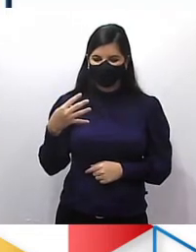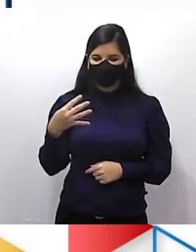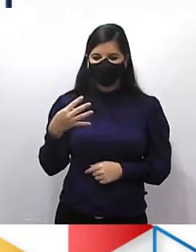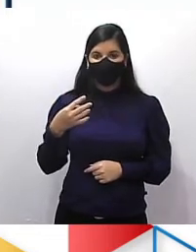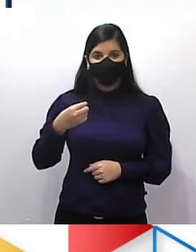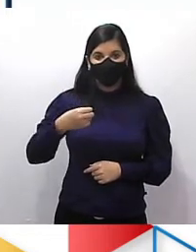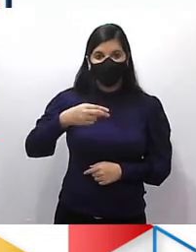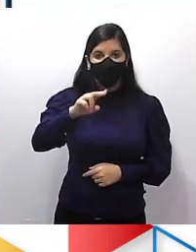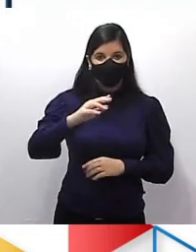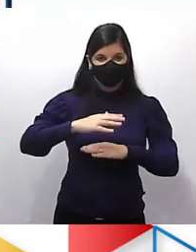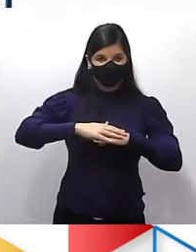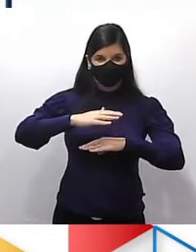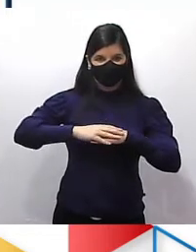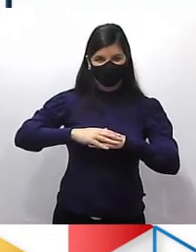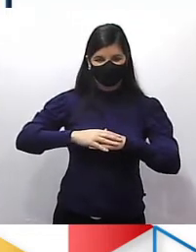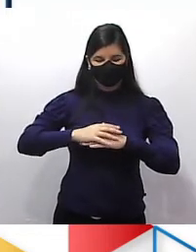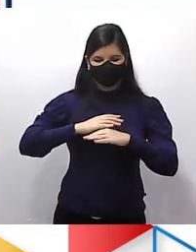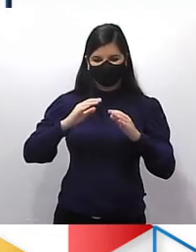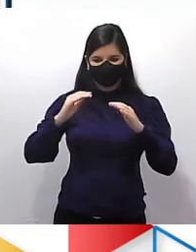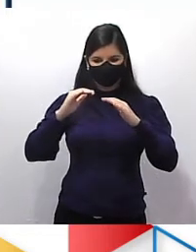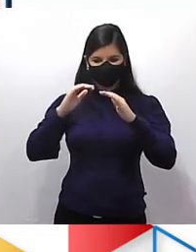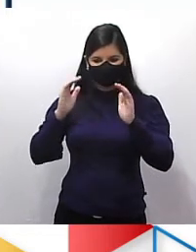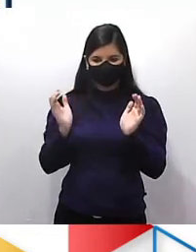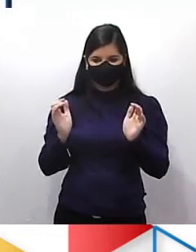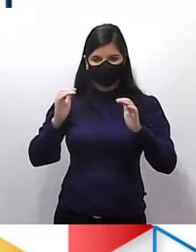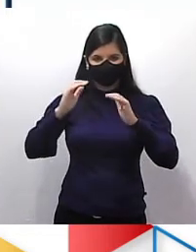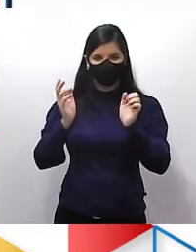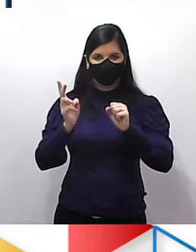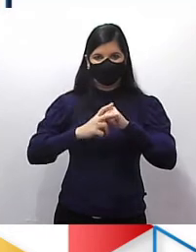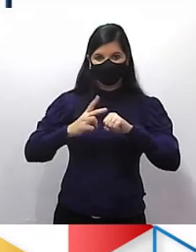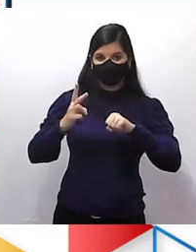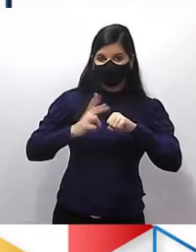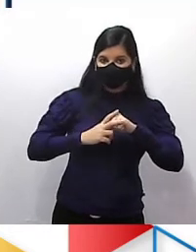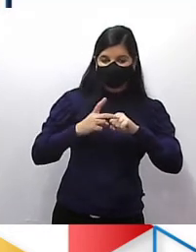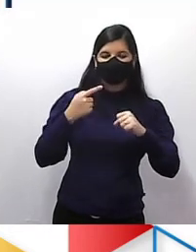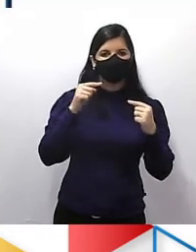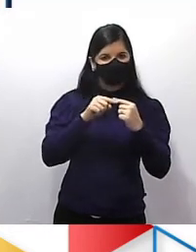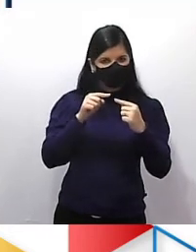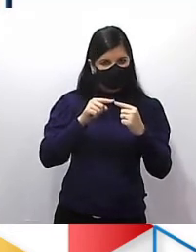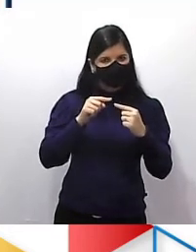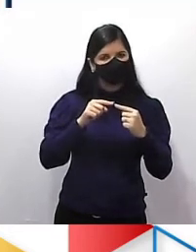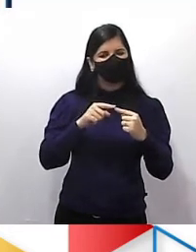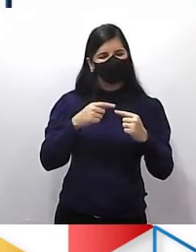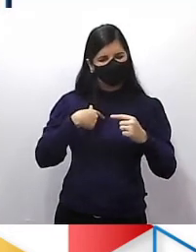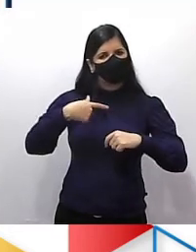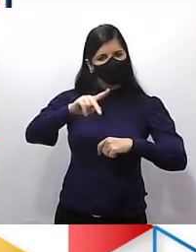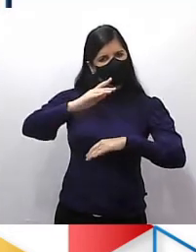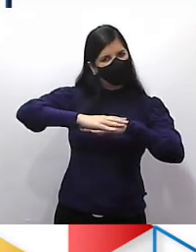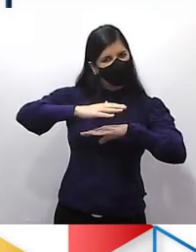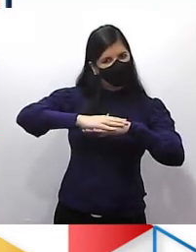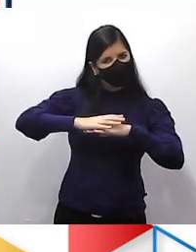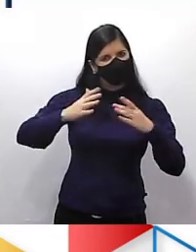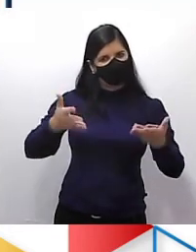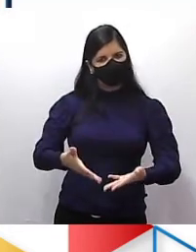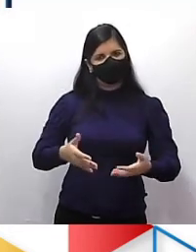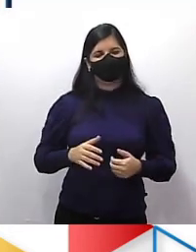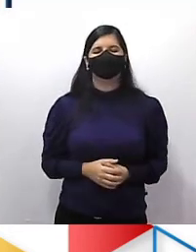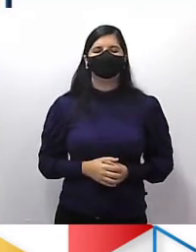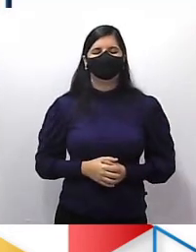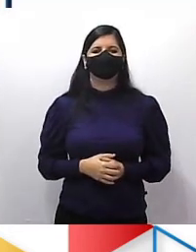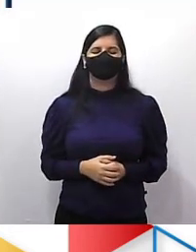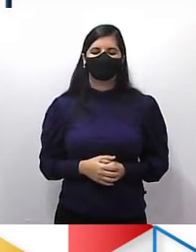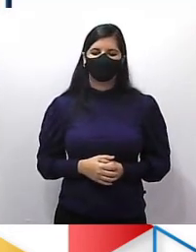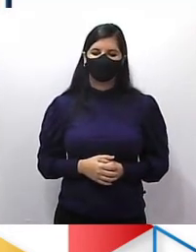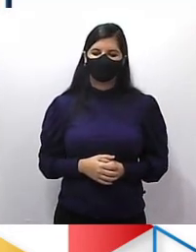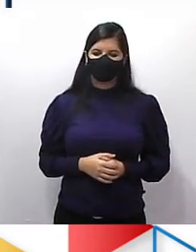vai fazer, eu coloquei aí entre parênteses um verbo que vai indicar essa ação que você vai realizar também,